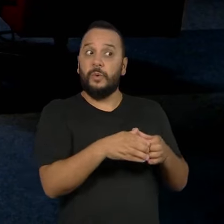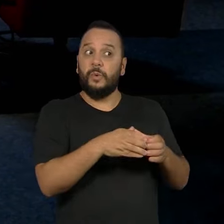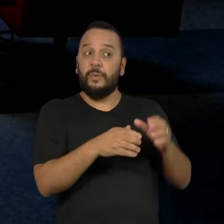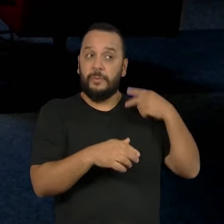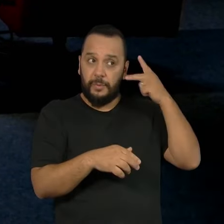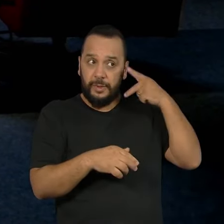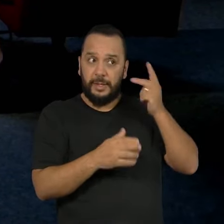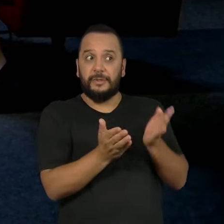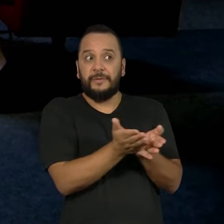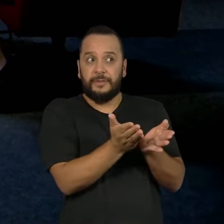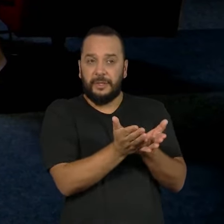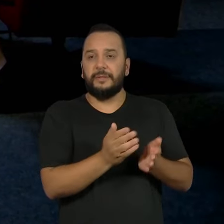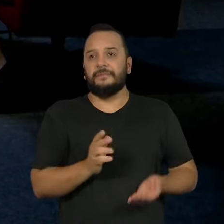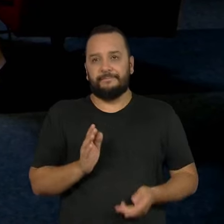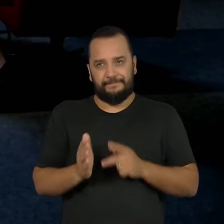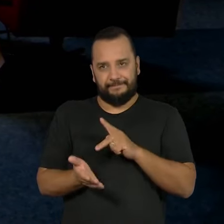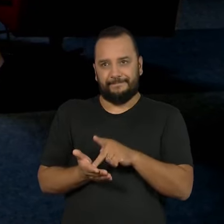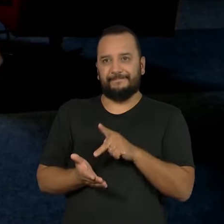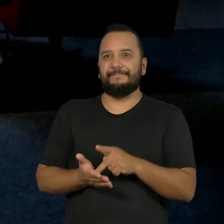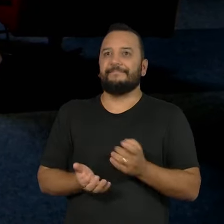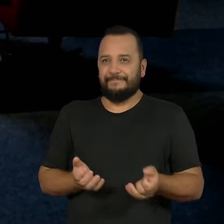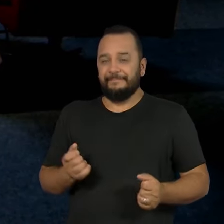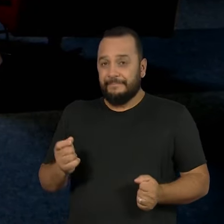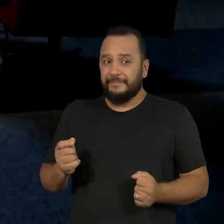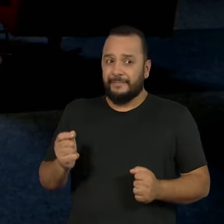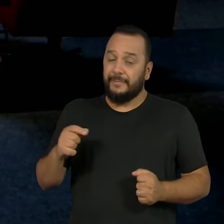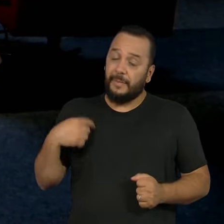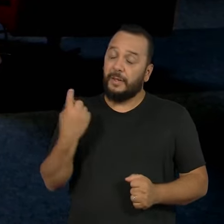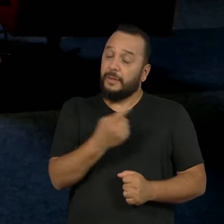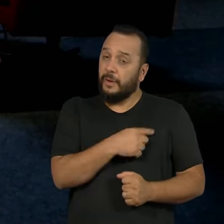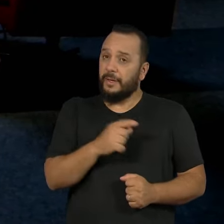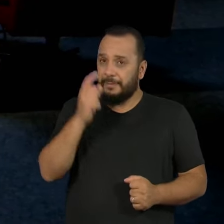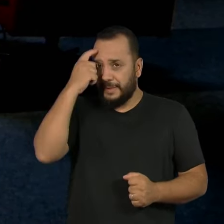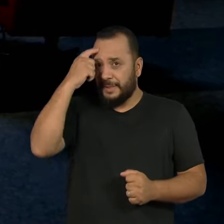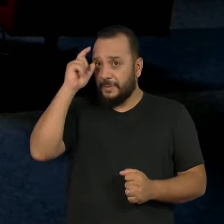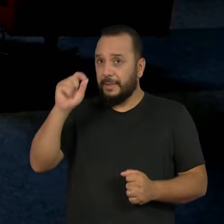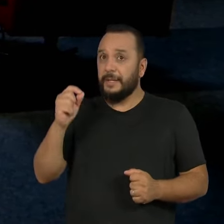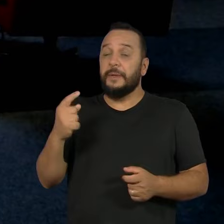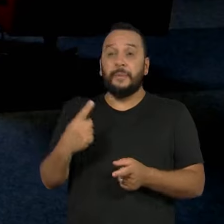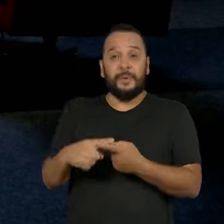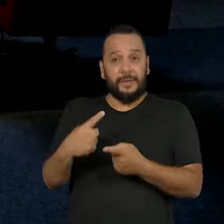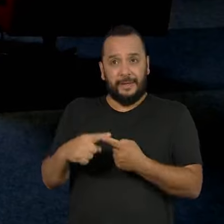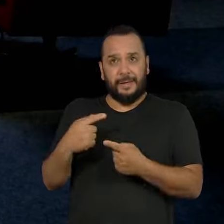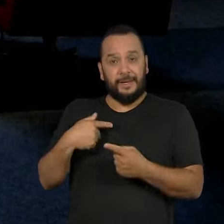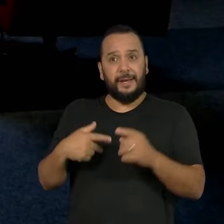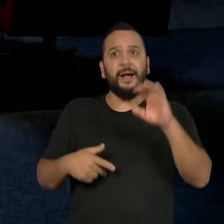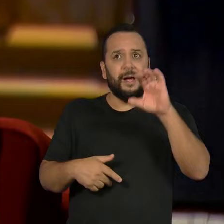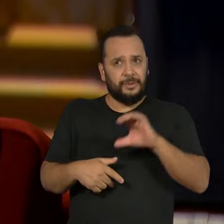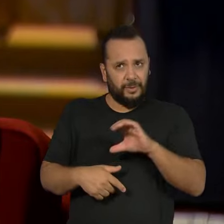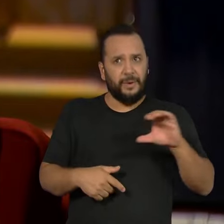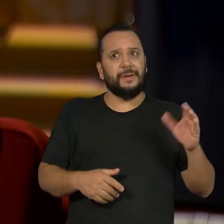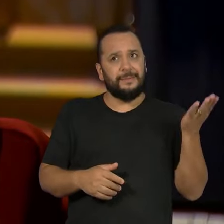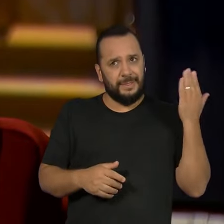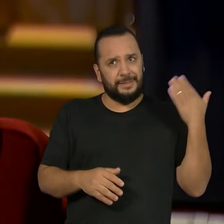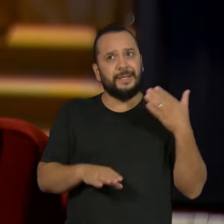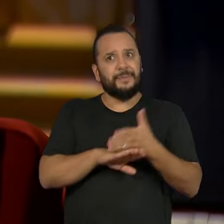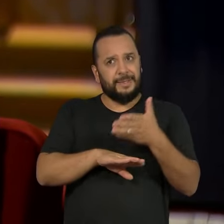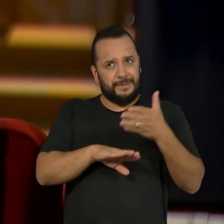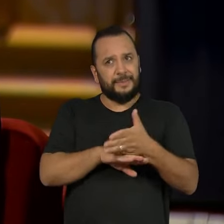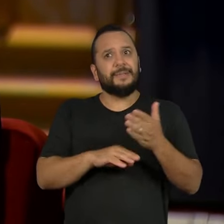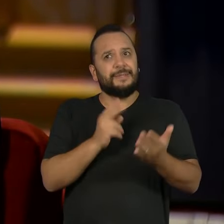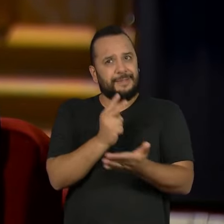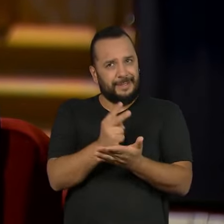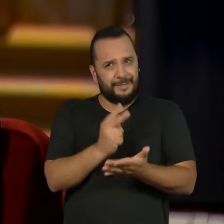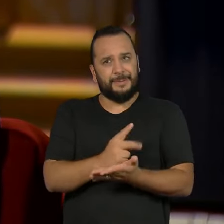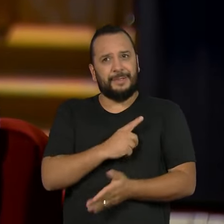evangélica é que e é e a gente precisa lembrar que isso é em reação a uma participação católica sim que sempre esteve que